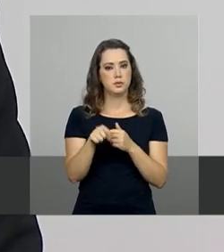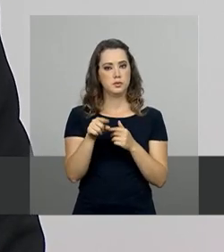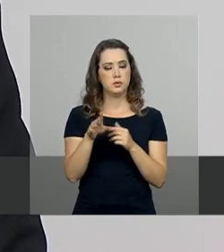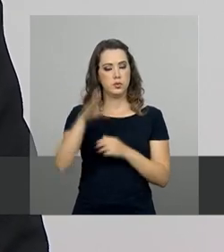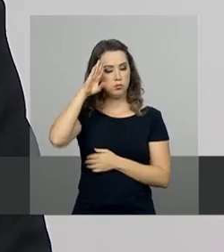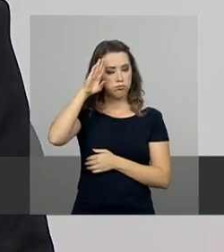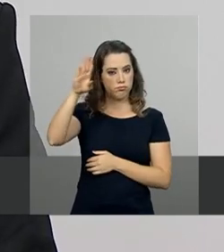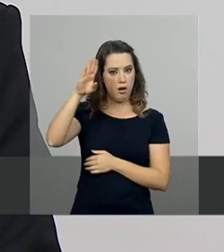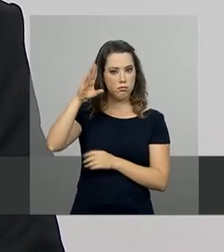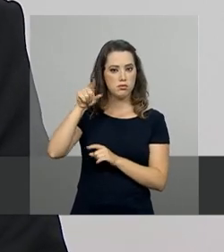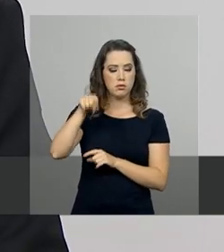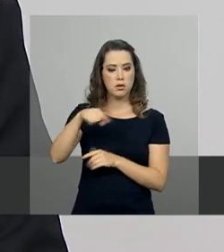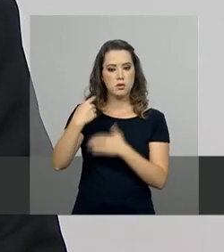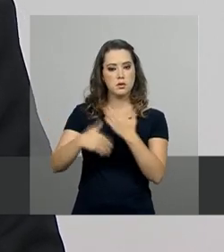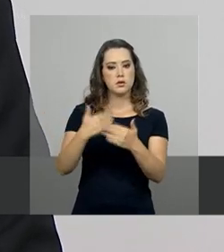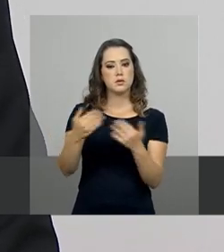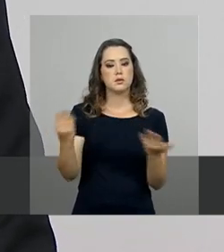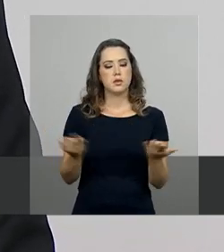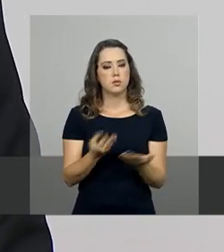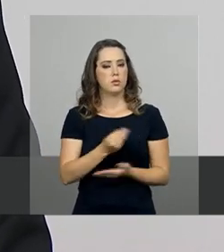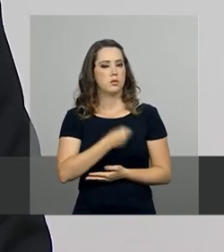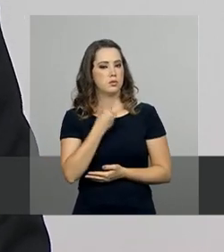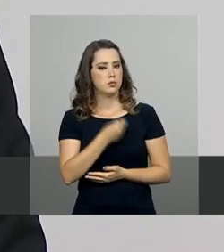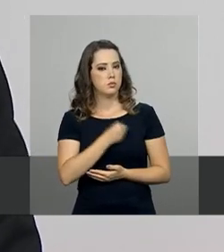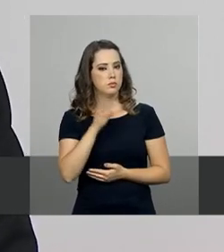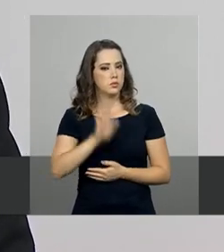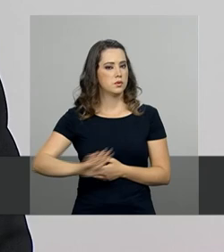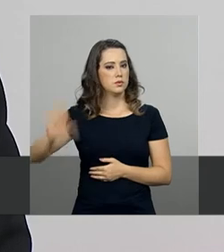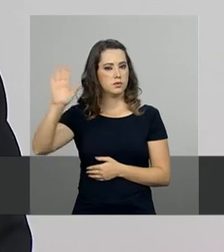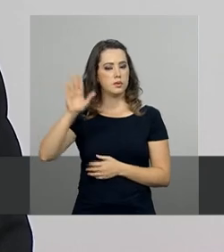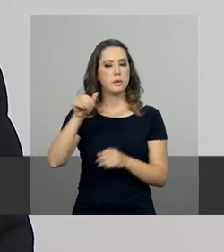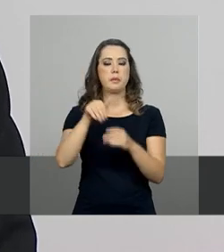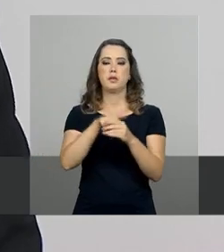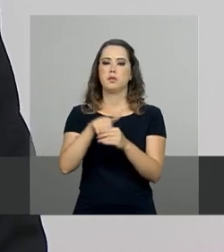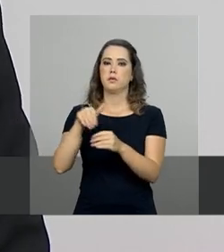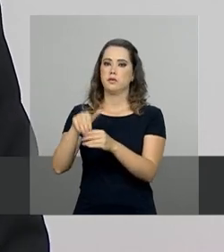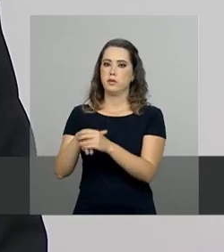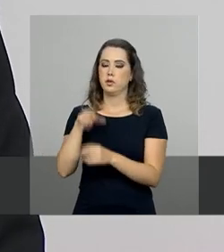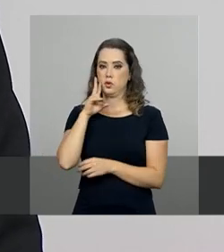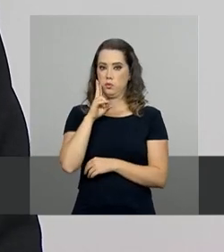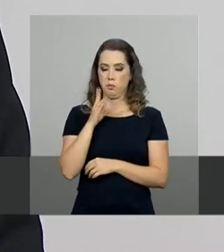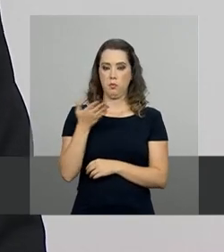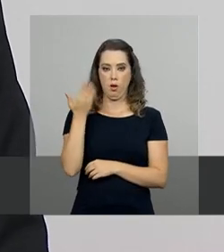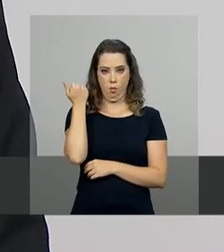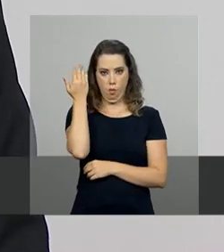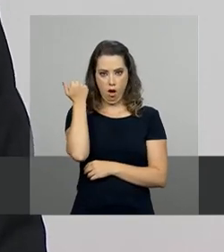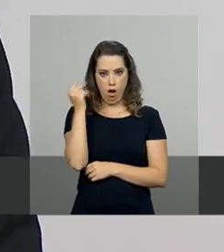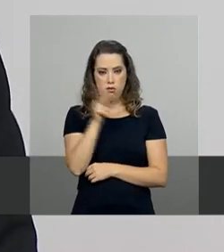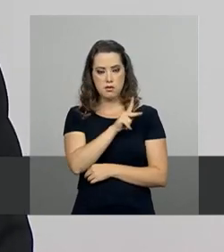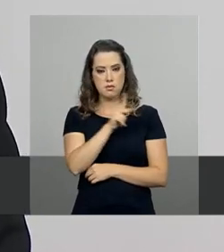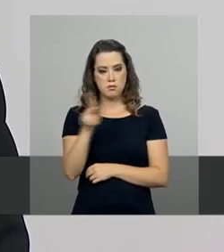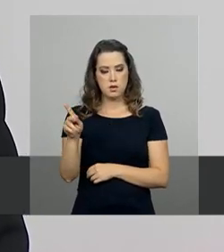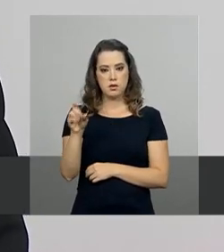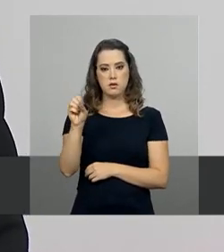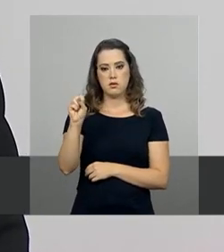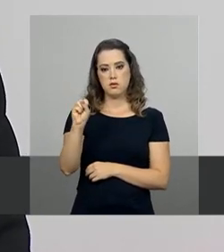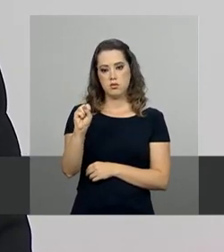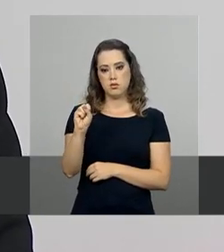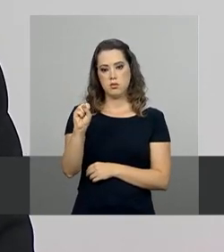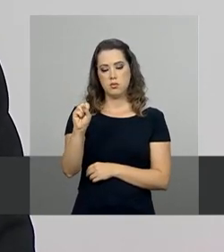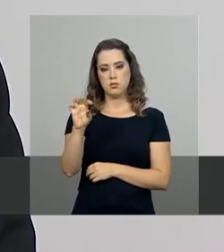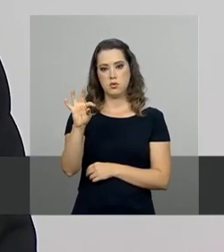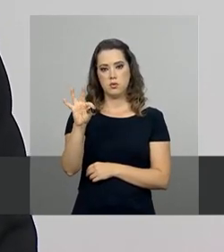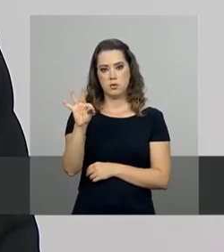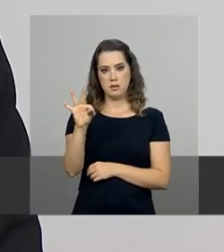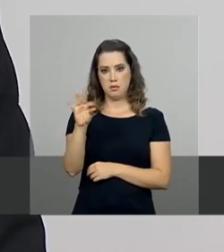da nossa vida nacional e do processo eleitoral eu fui presidente do tribunal superior eleitoral há quatro